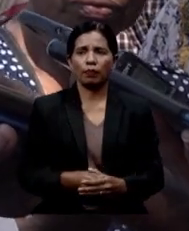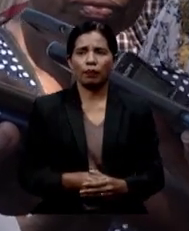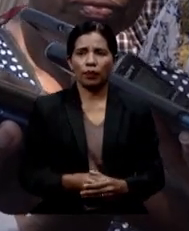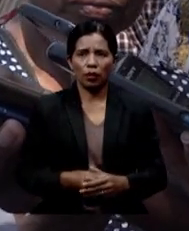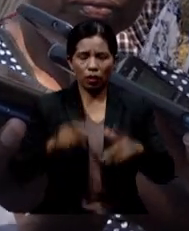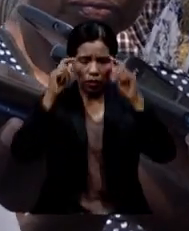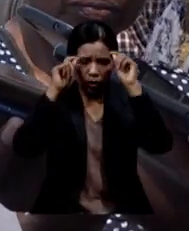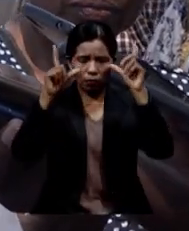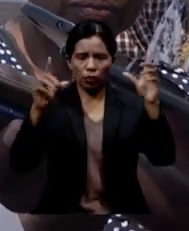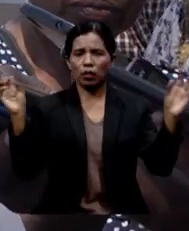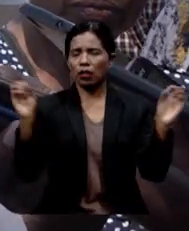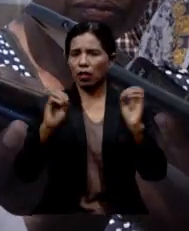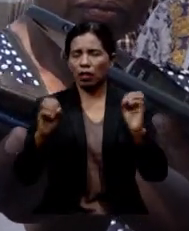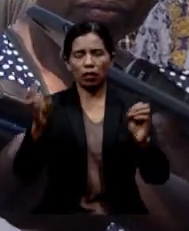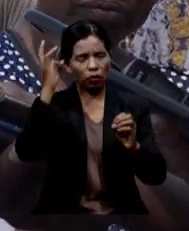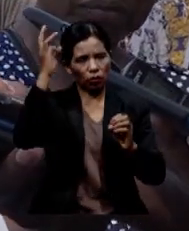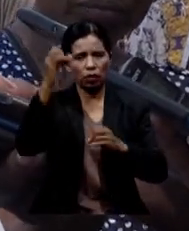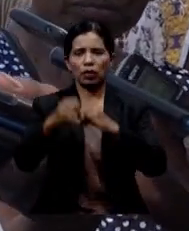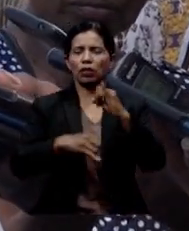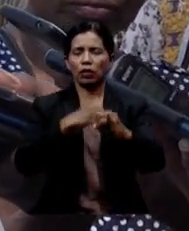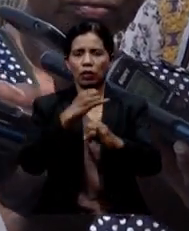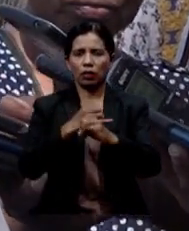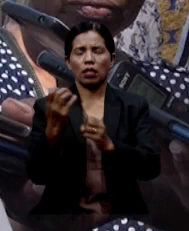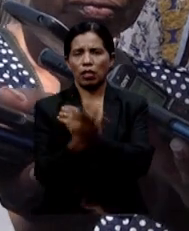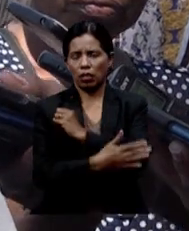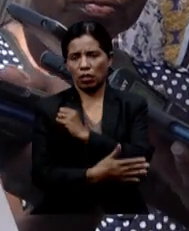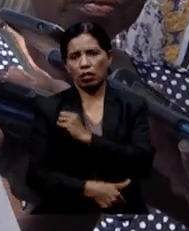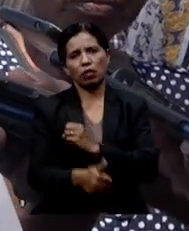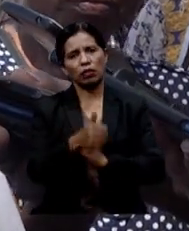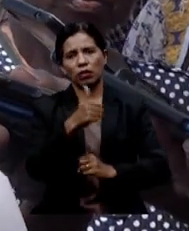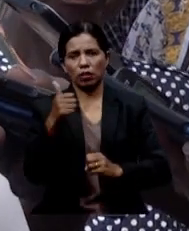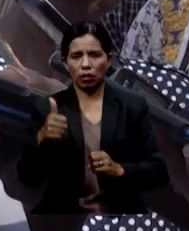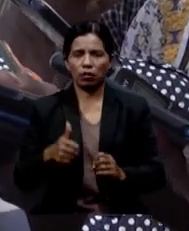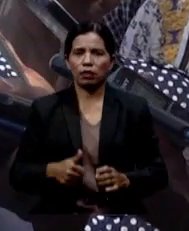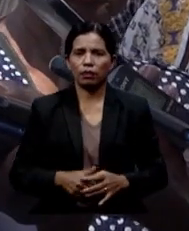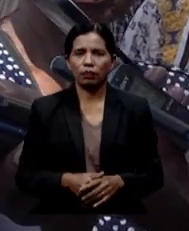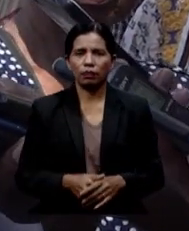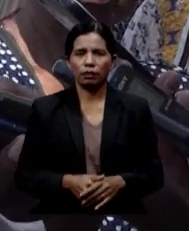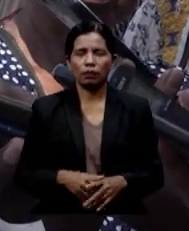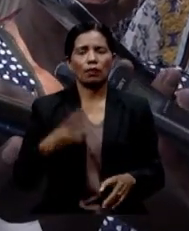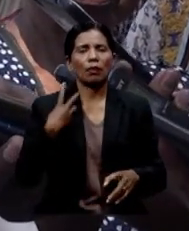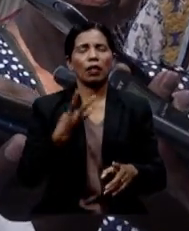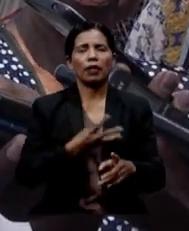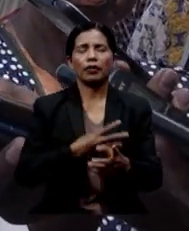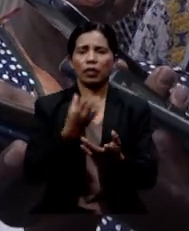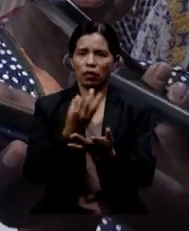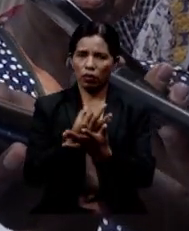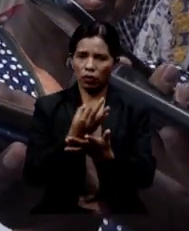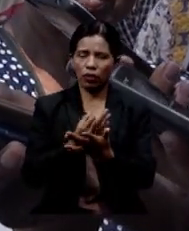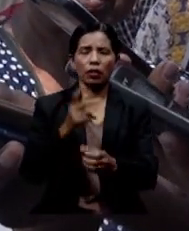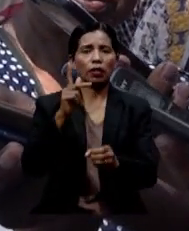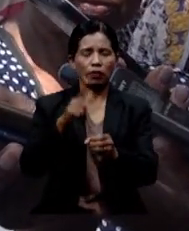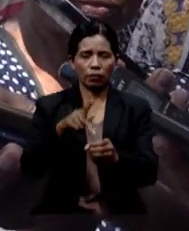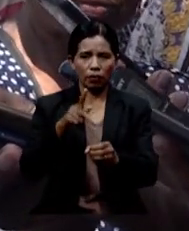Timor lá é a dívida internacional, nessa raio, o que daí. E tem fundo soberano